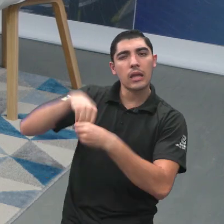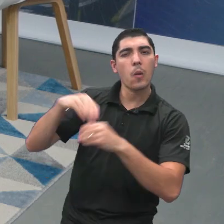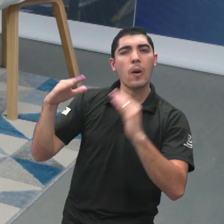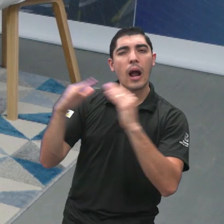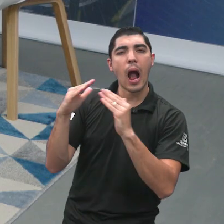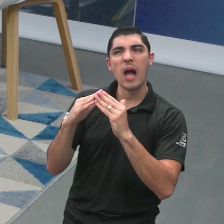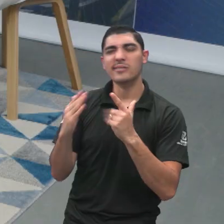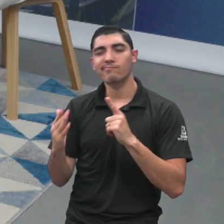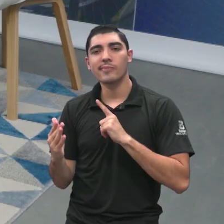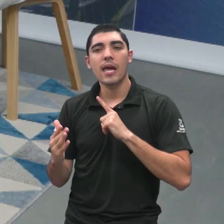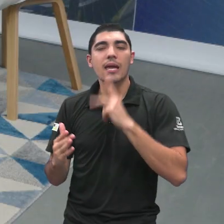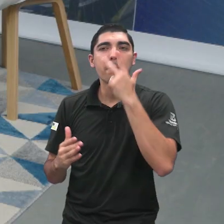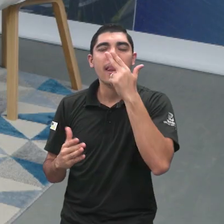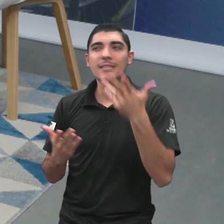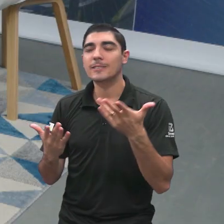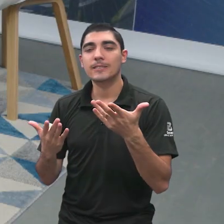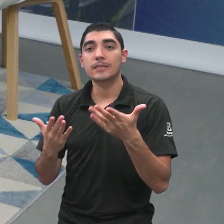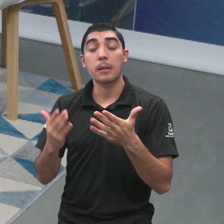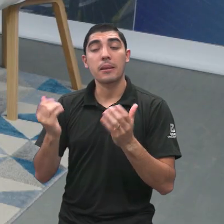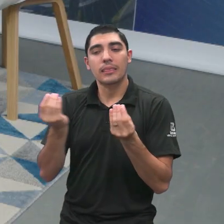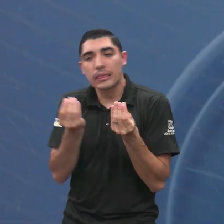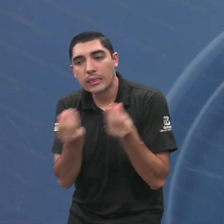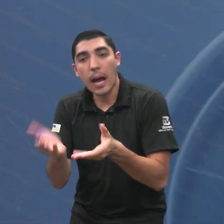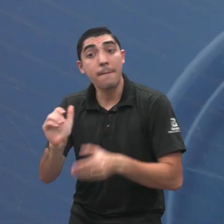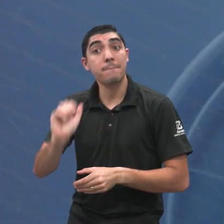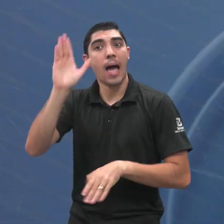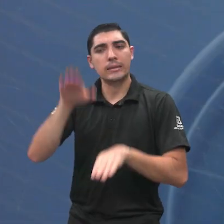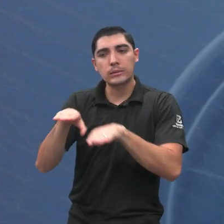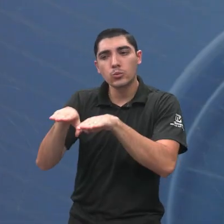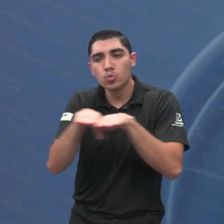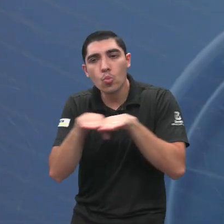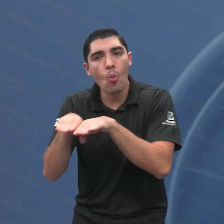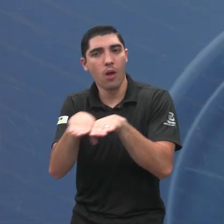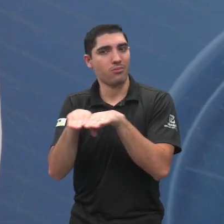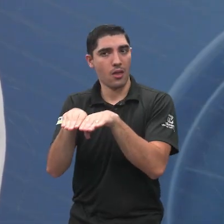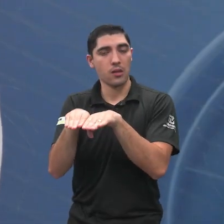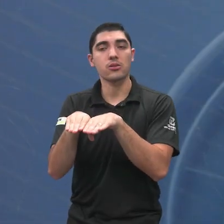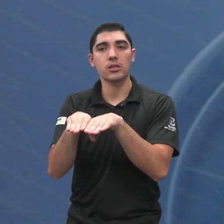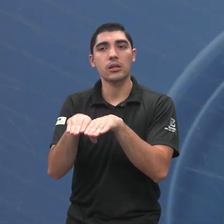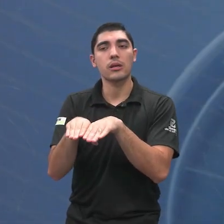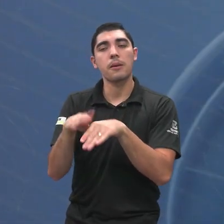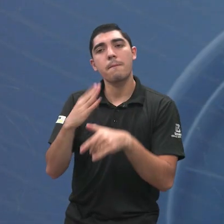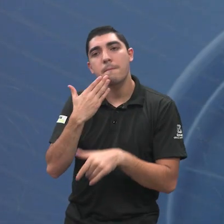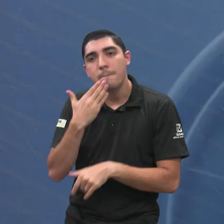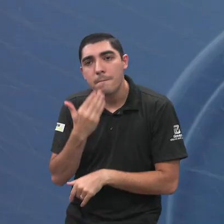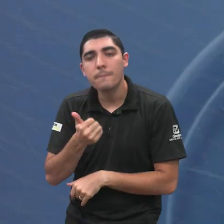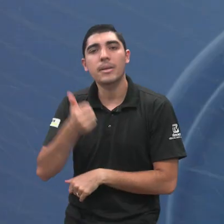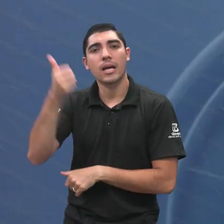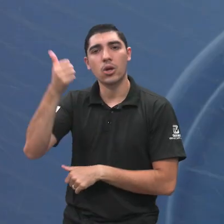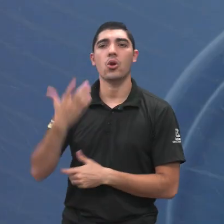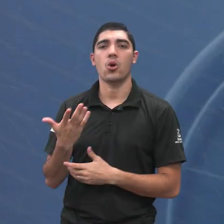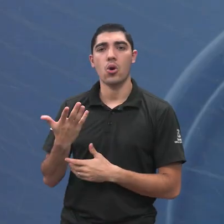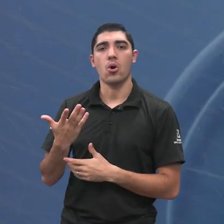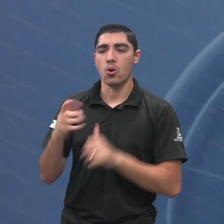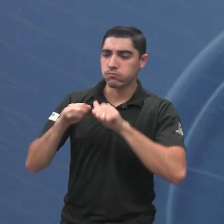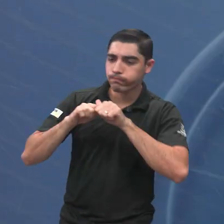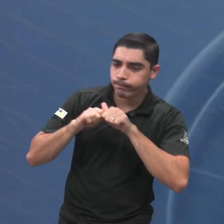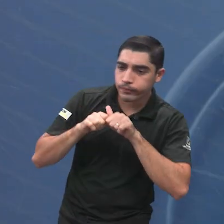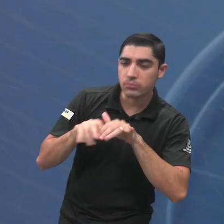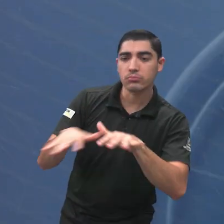Ela pode, de fato, reconstituir, né, ou melhor, redistribuir, né, melhor dizendo,